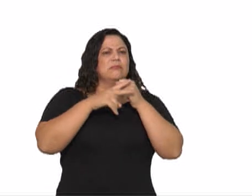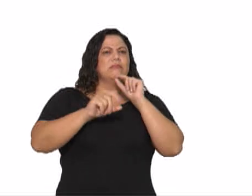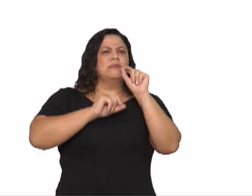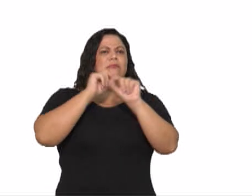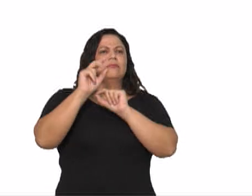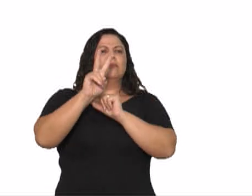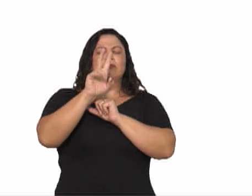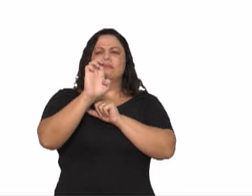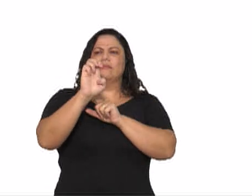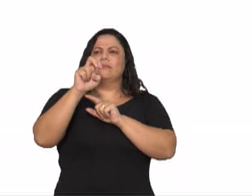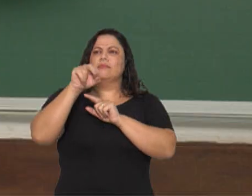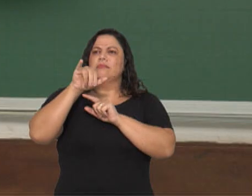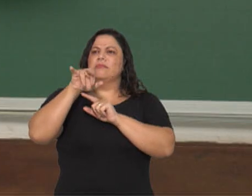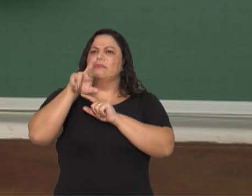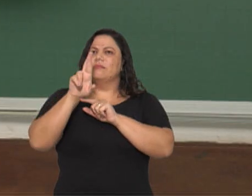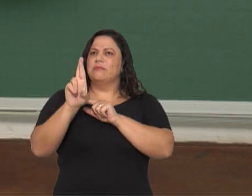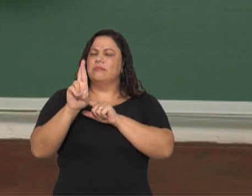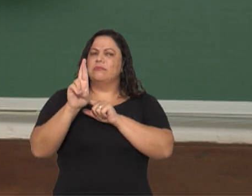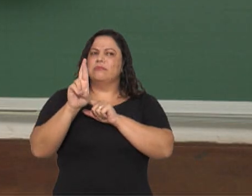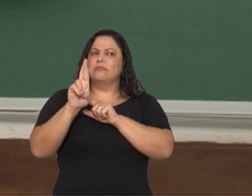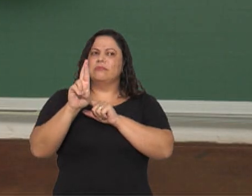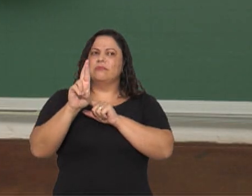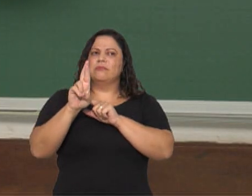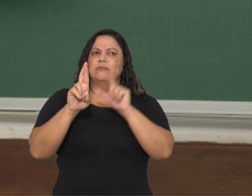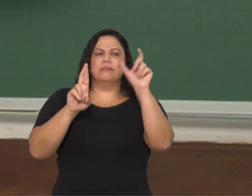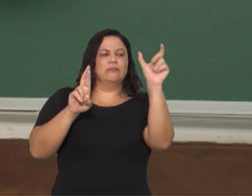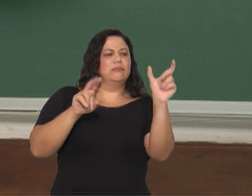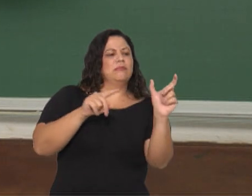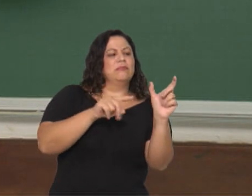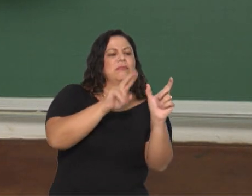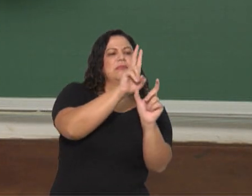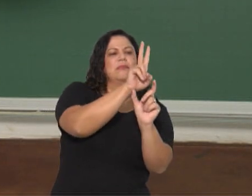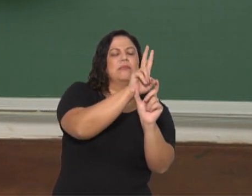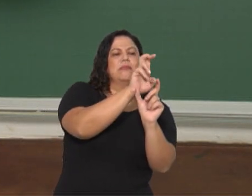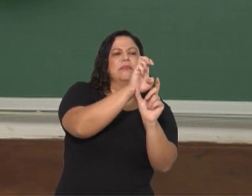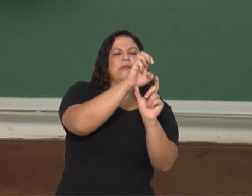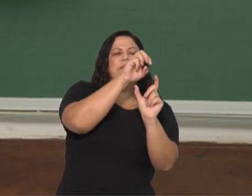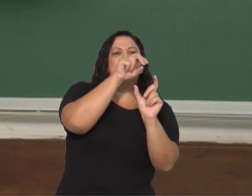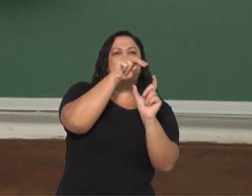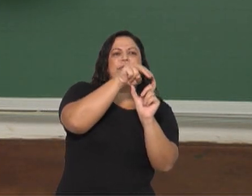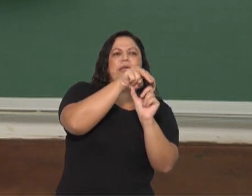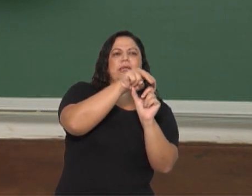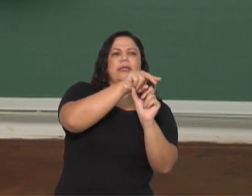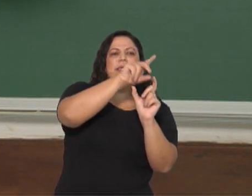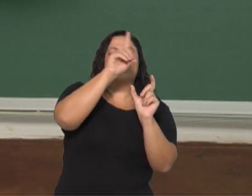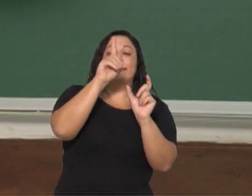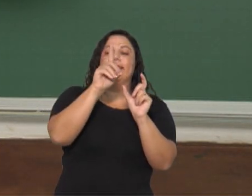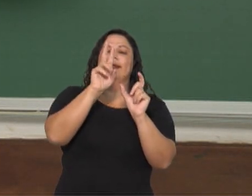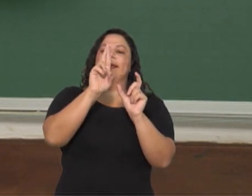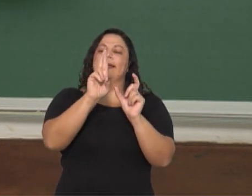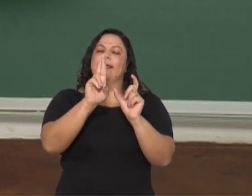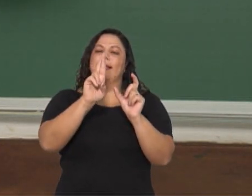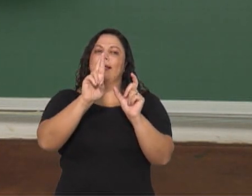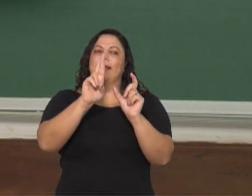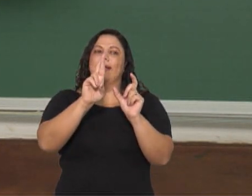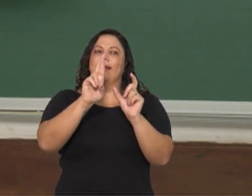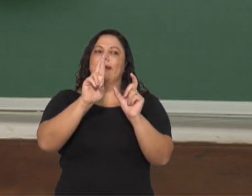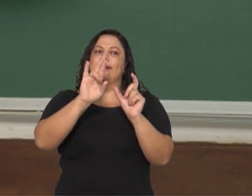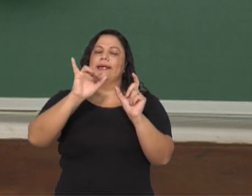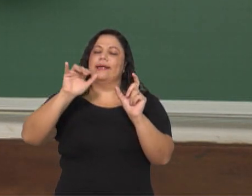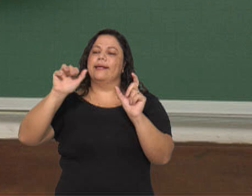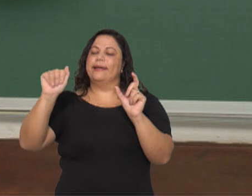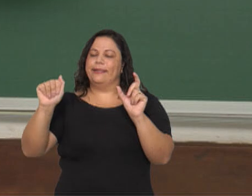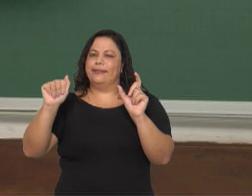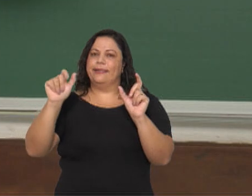é semelhante. Raiz do verbo, ven, o acréscimo do DR e a mesma terminação.